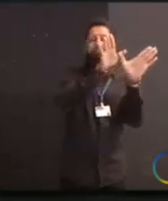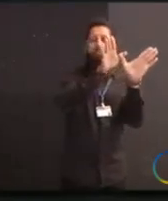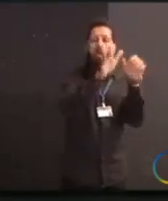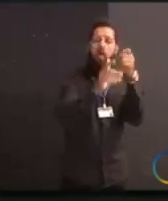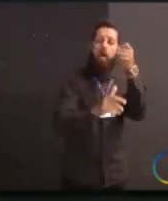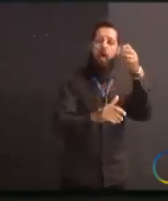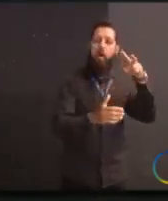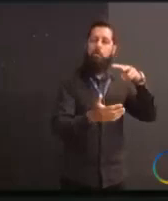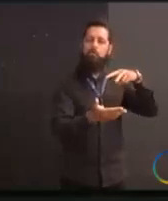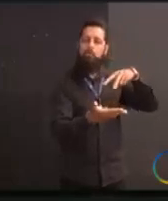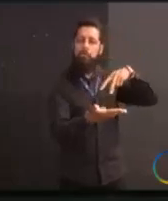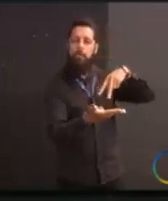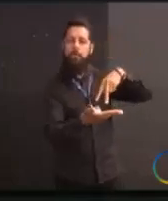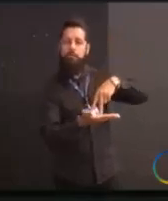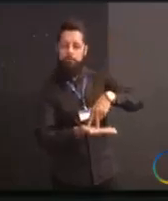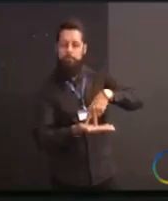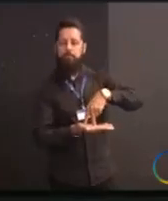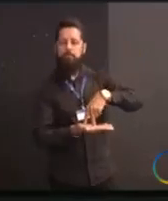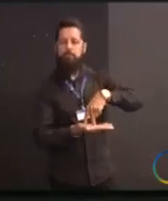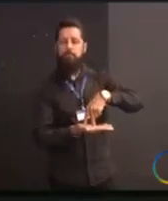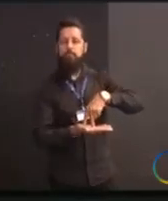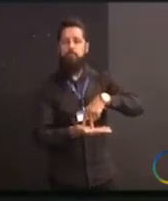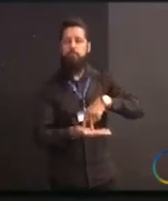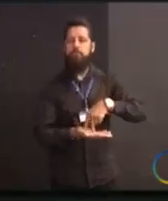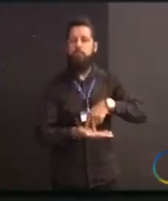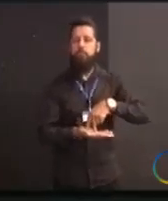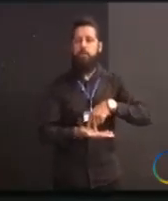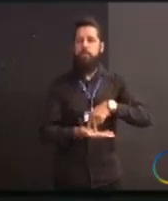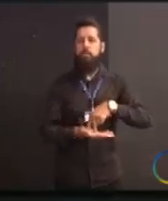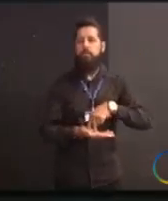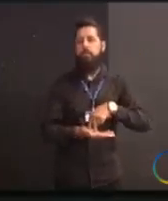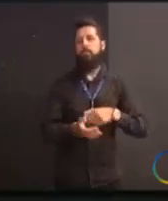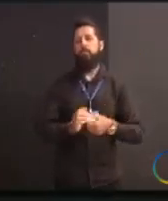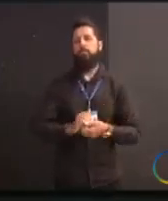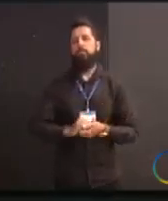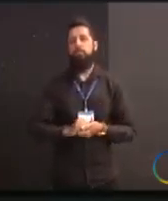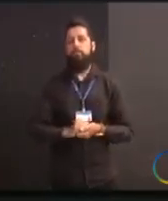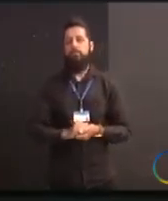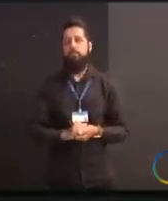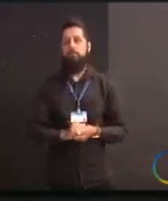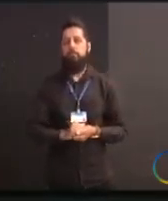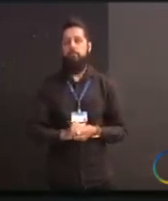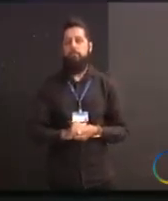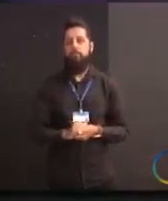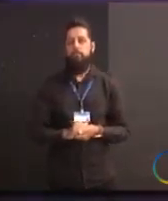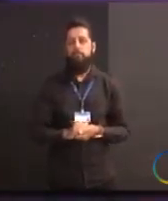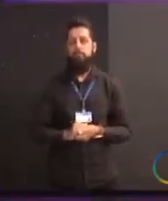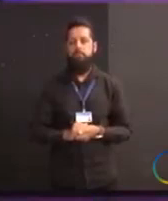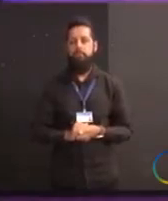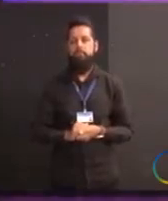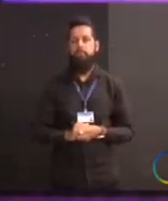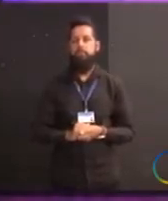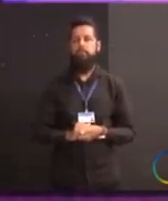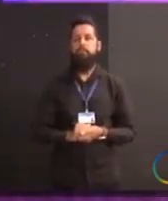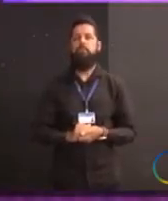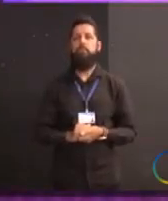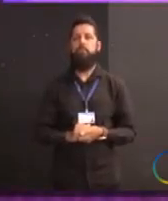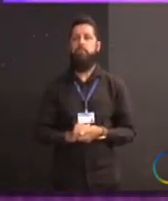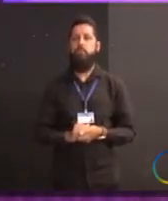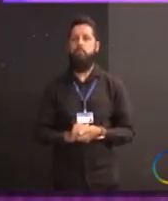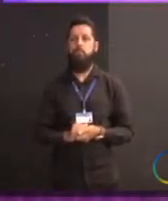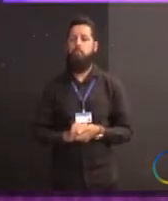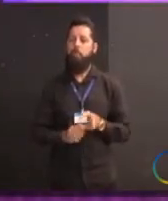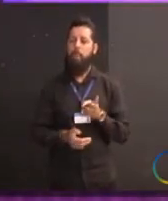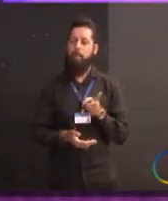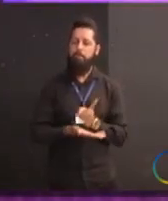no chão. Quando eu peguei esse trabalho, fiz a seguinte analogia. Mesmo tendo duas grandes